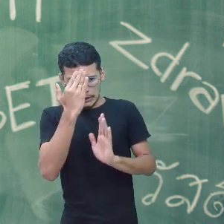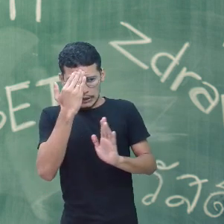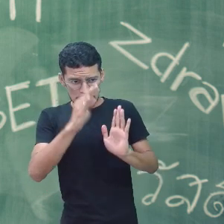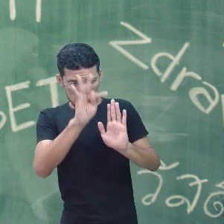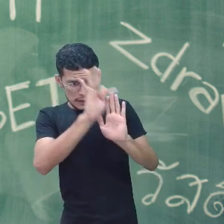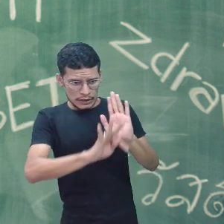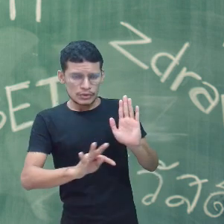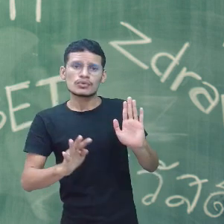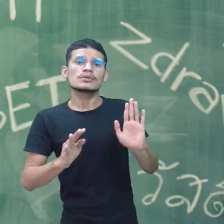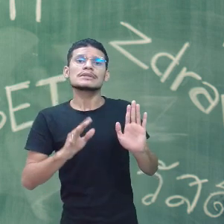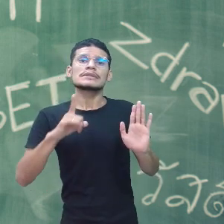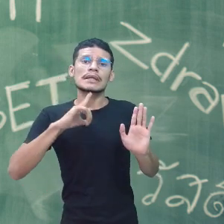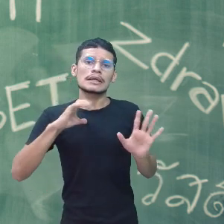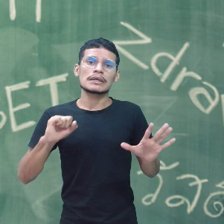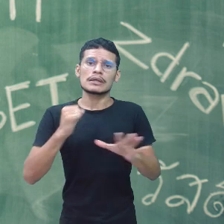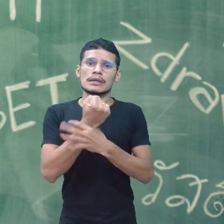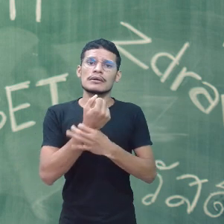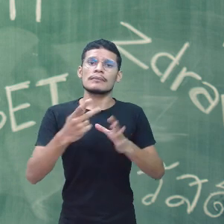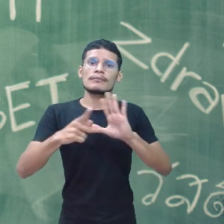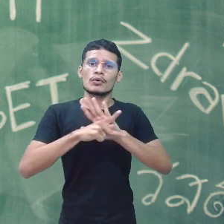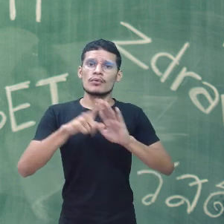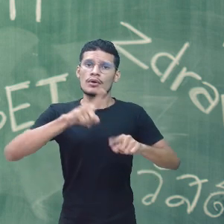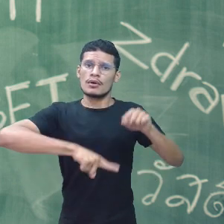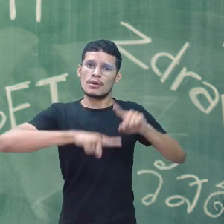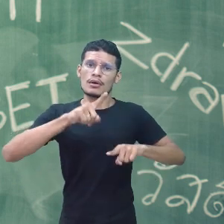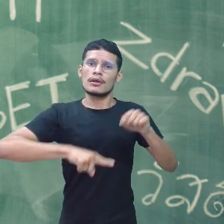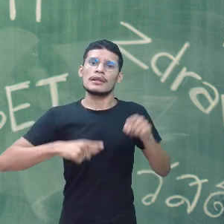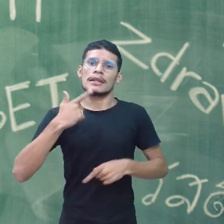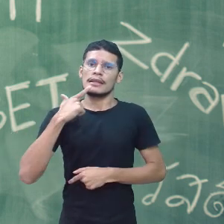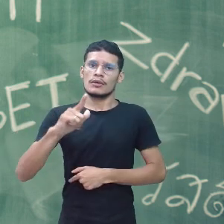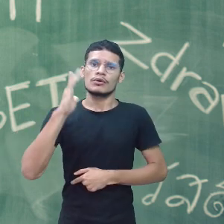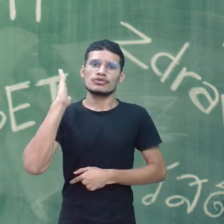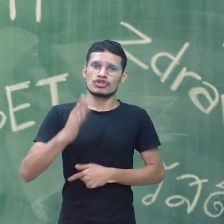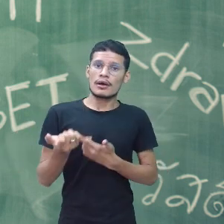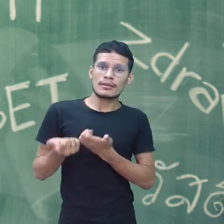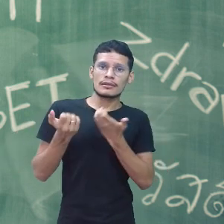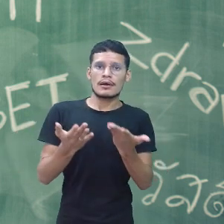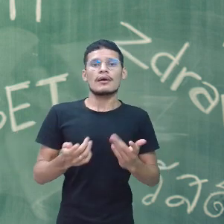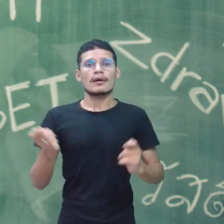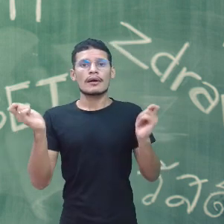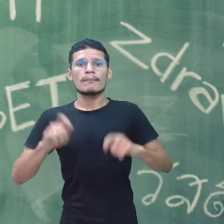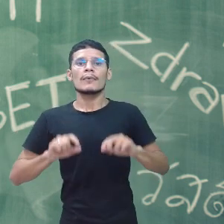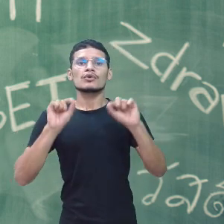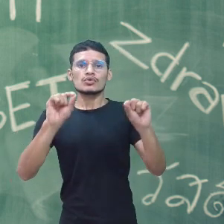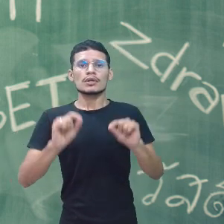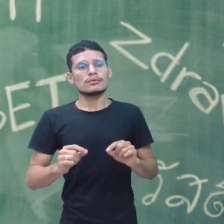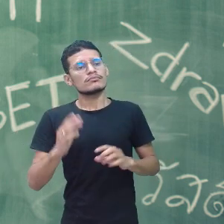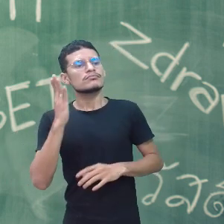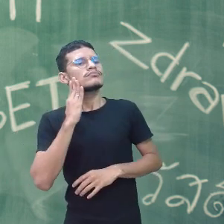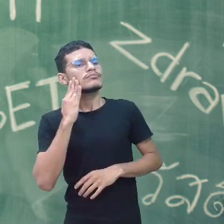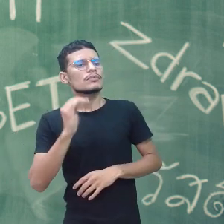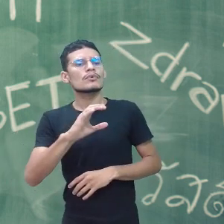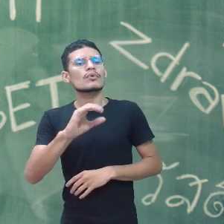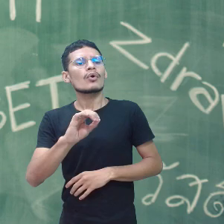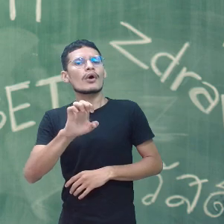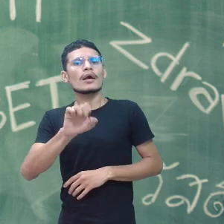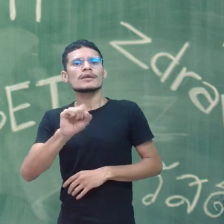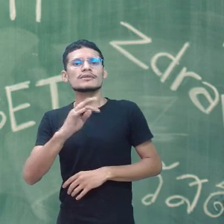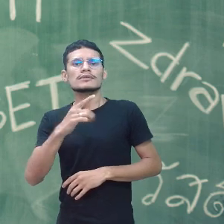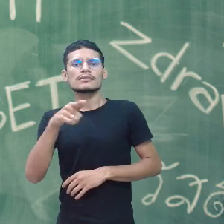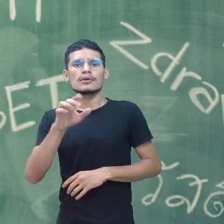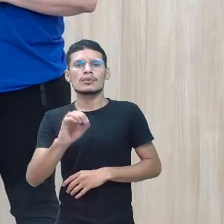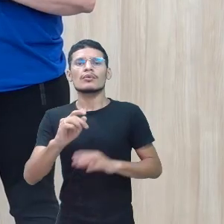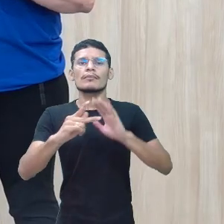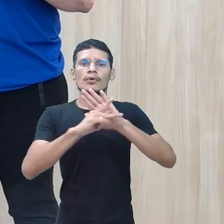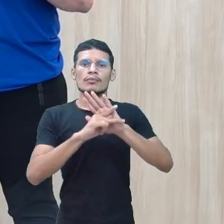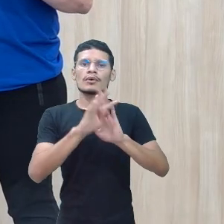dos recursos de que a língua dispõe para estabelecer esta coesão textual. Então, a coesão textual,